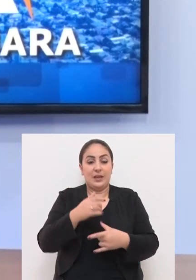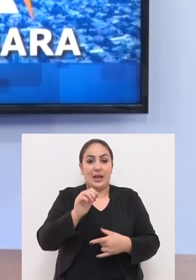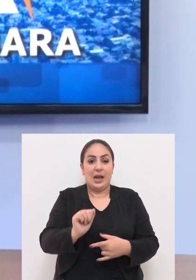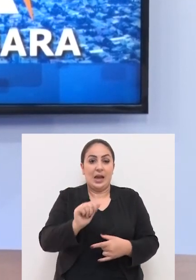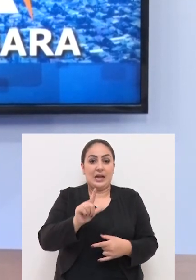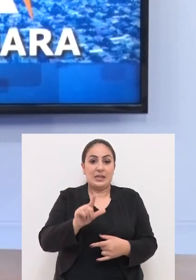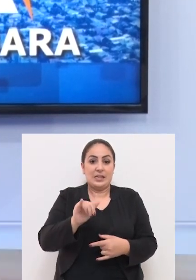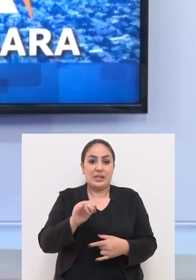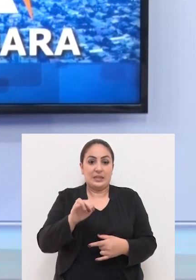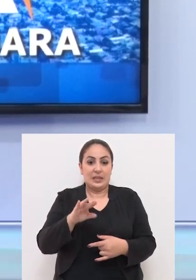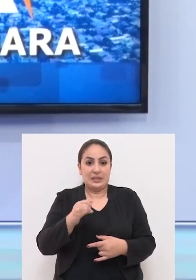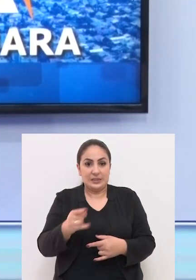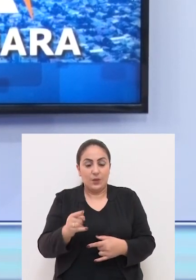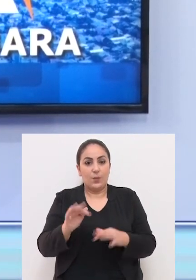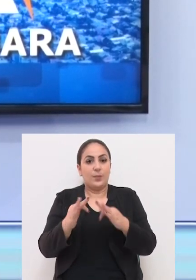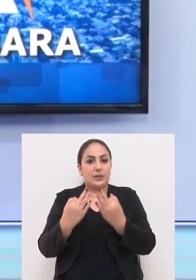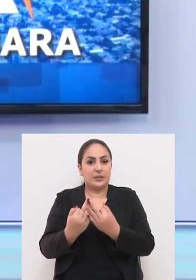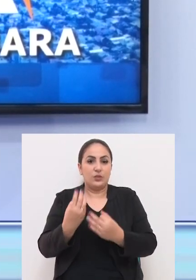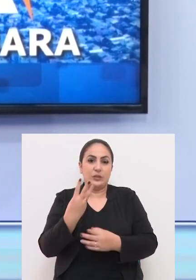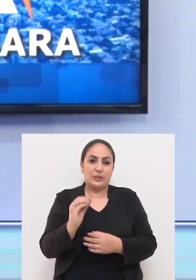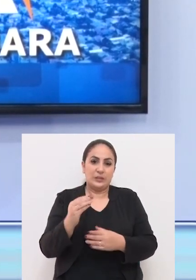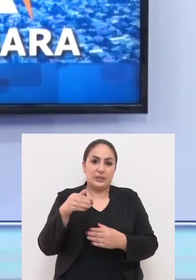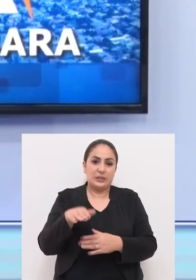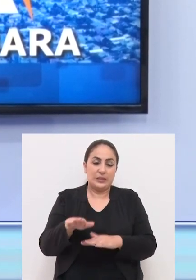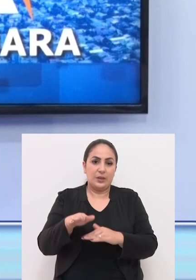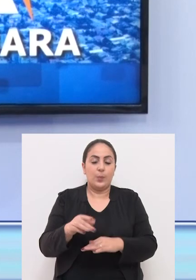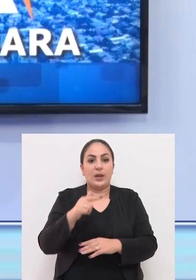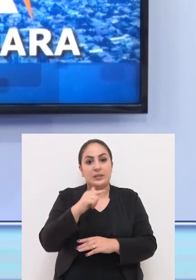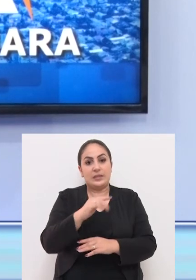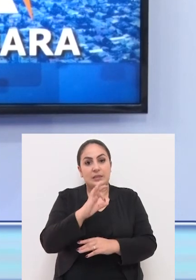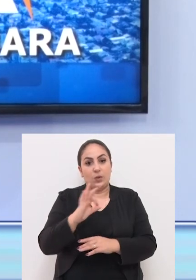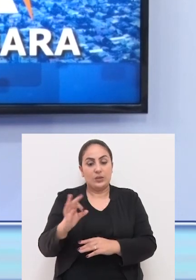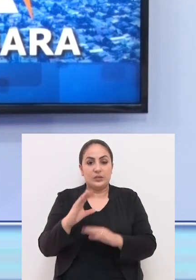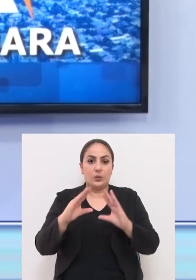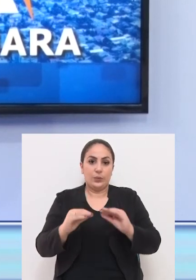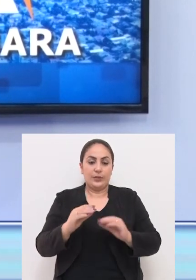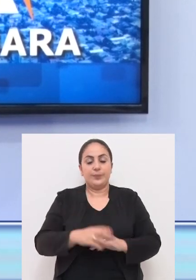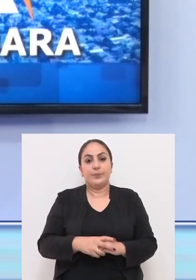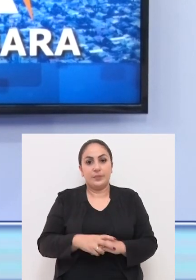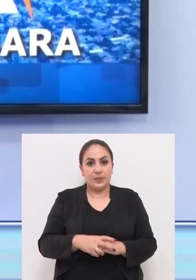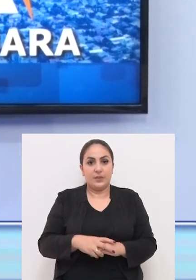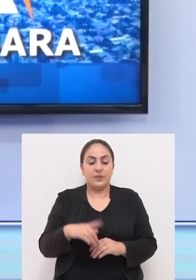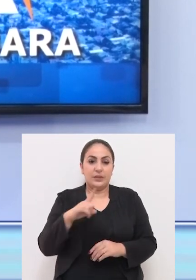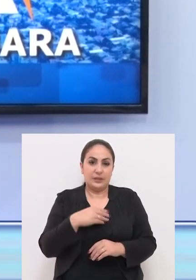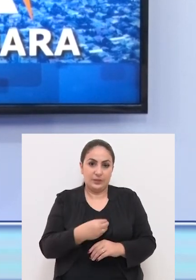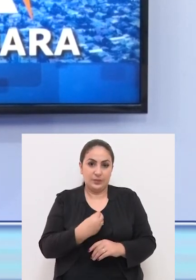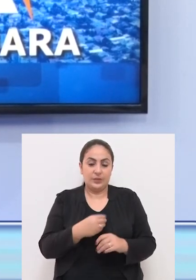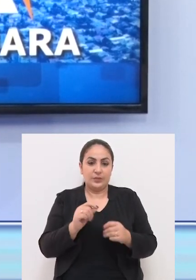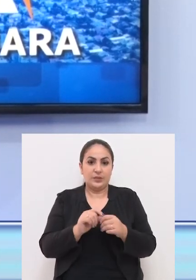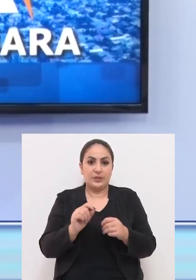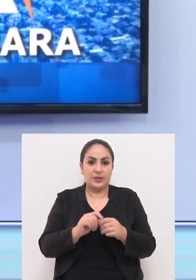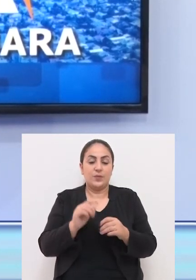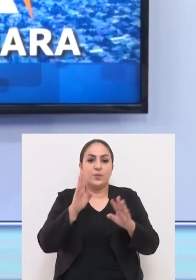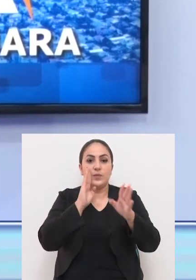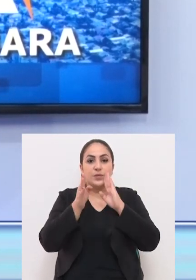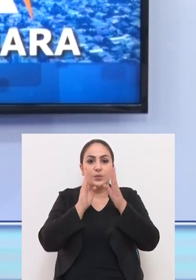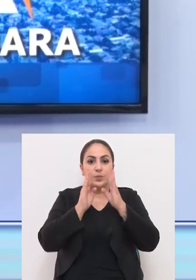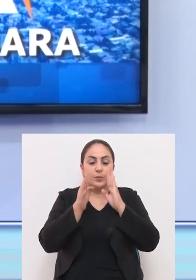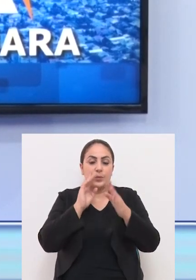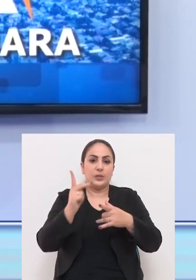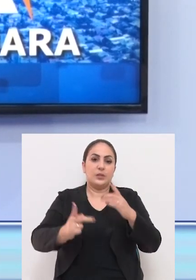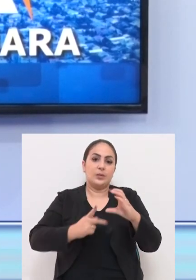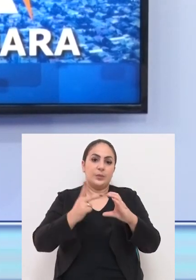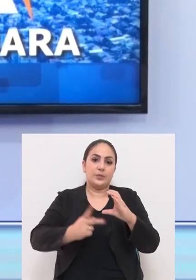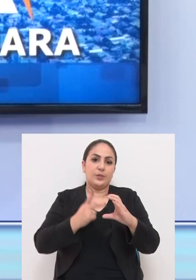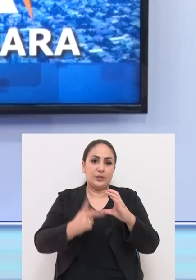live sobre alienação parental no dia 30 de setembro, às 7 horas da noite. A transmissão será feita pela página